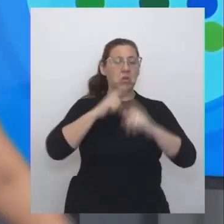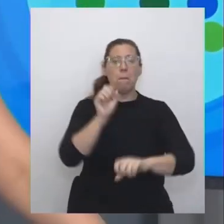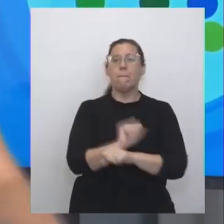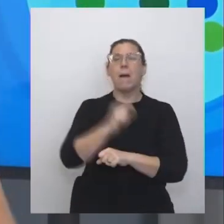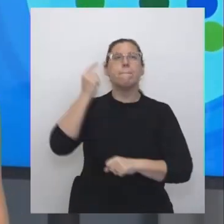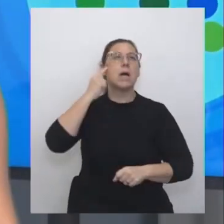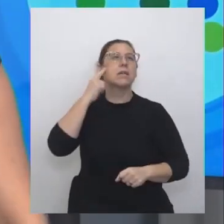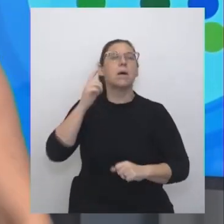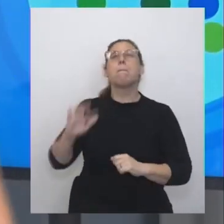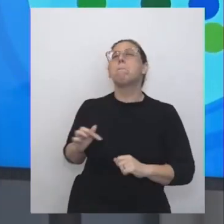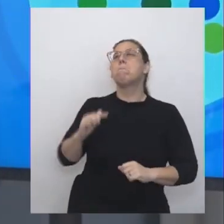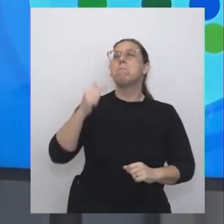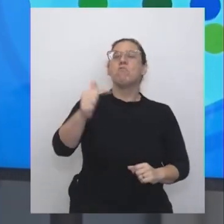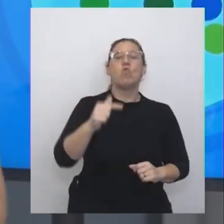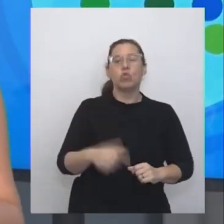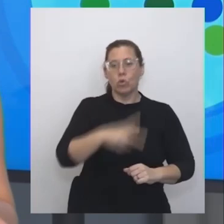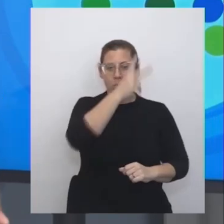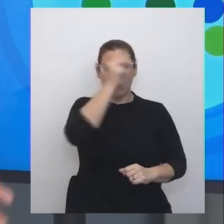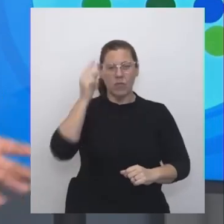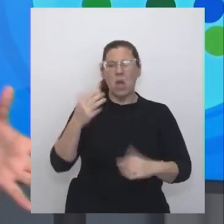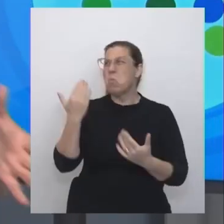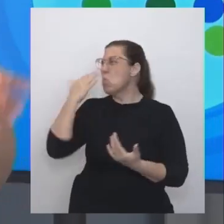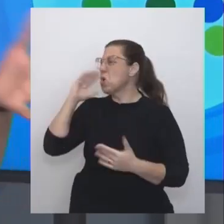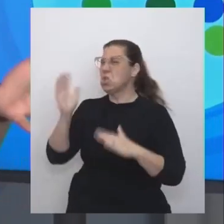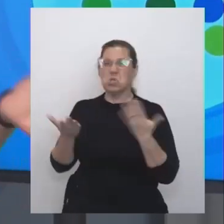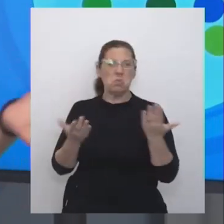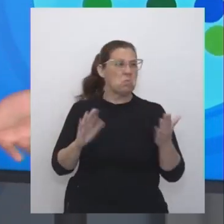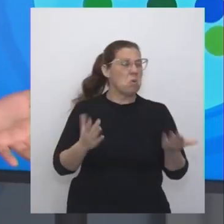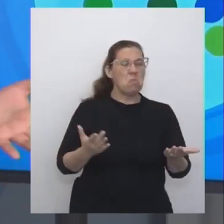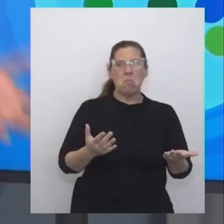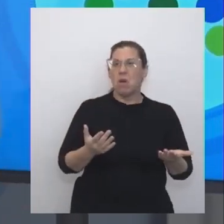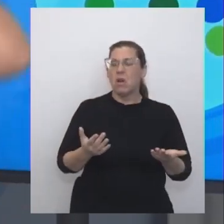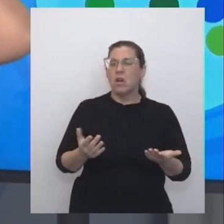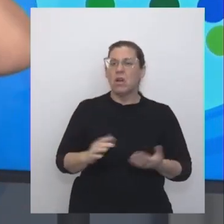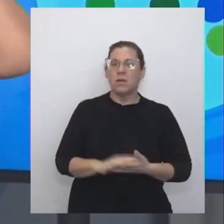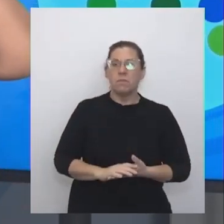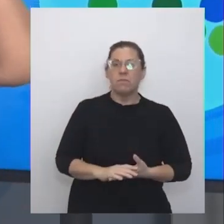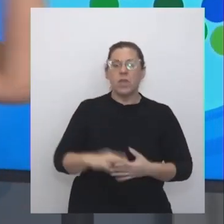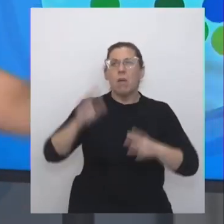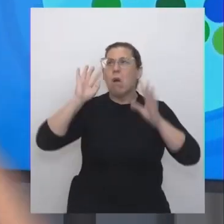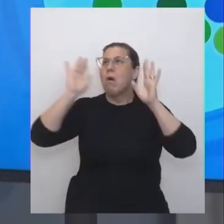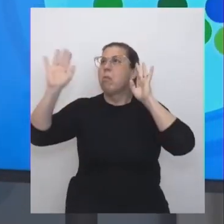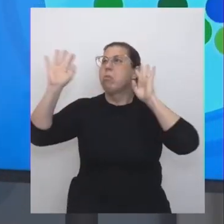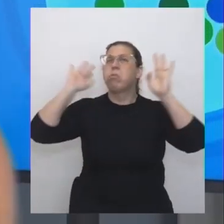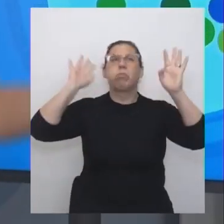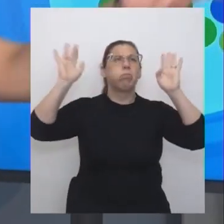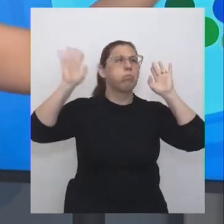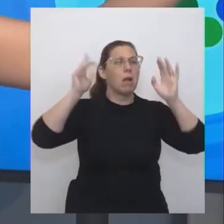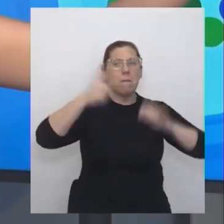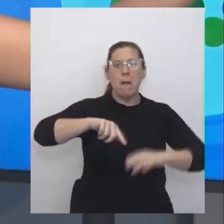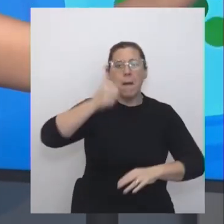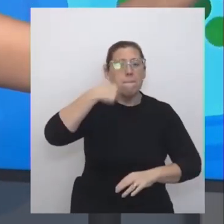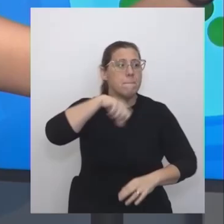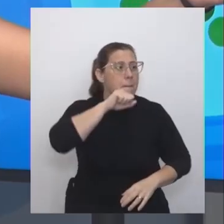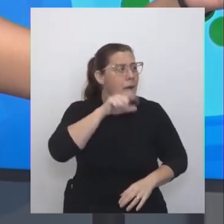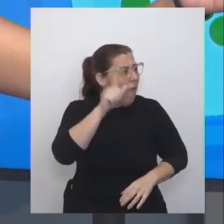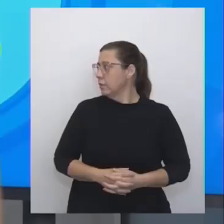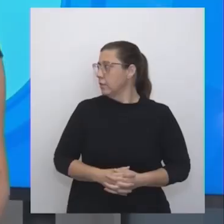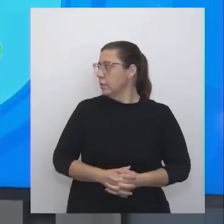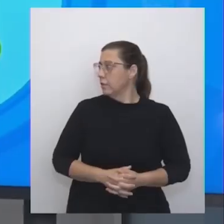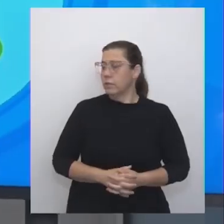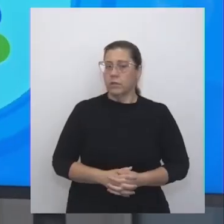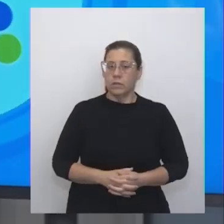pensar no próximo prefeito. Eu entendi, mas ao mesmo tempo não. Minha cabeça bagunçada de novo. Mamãe era ou não era